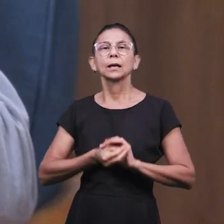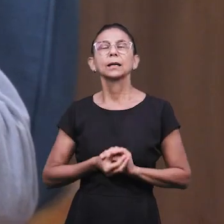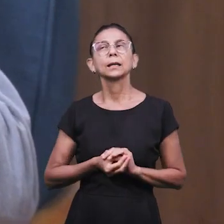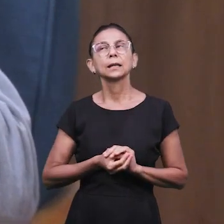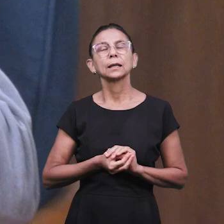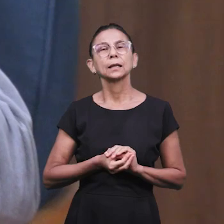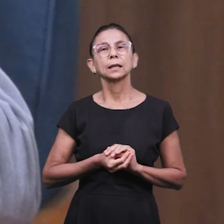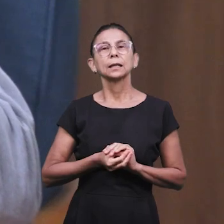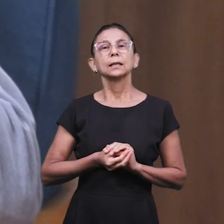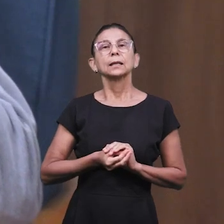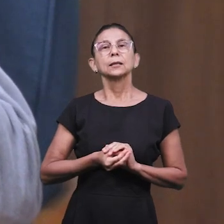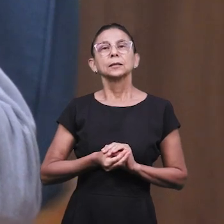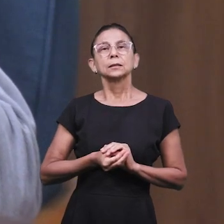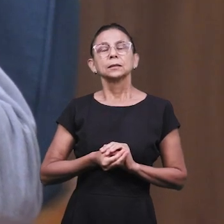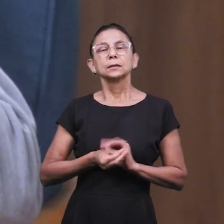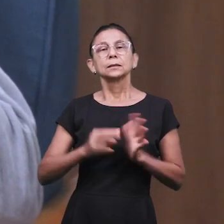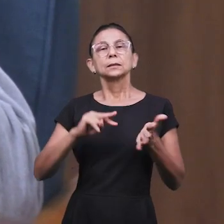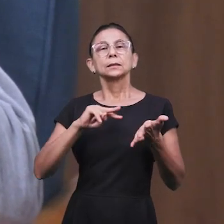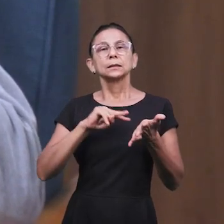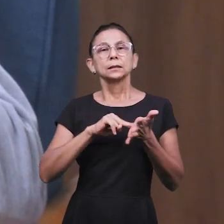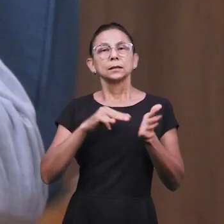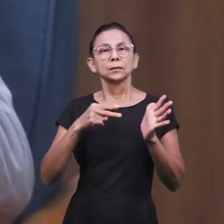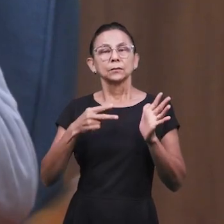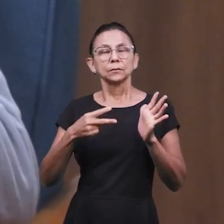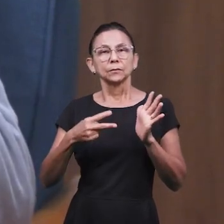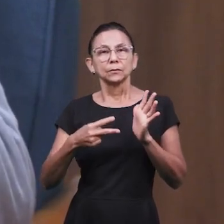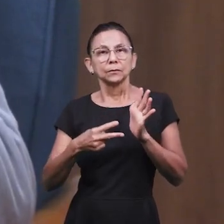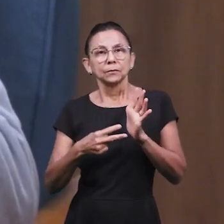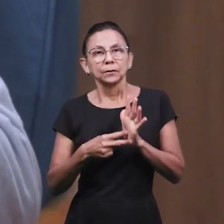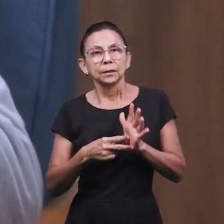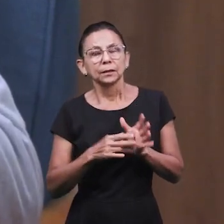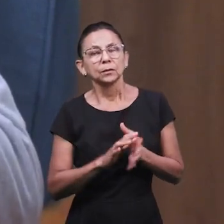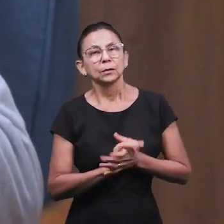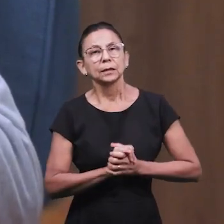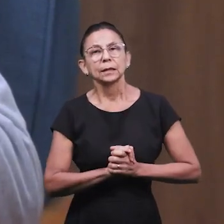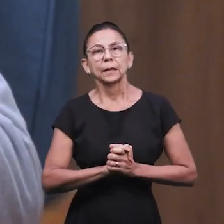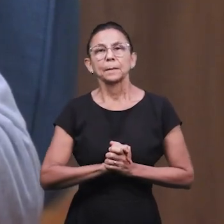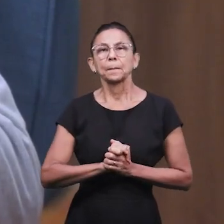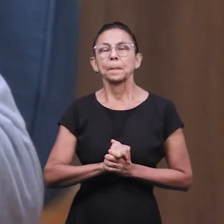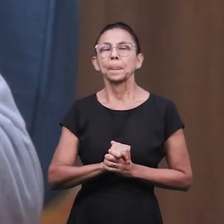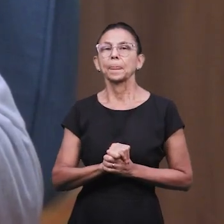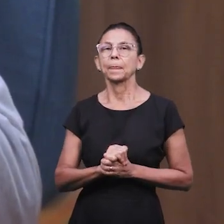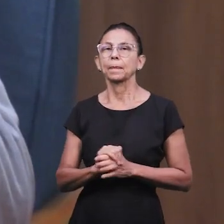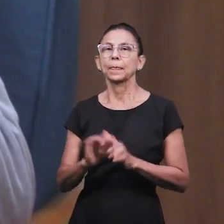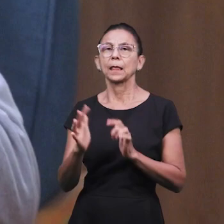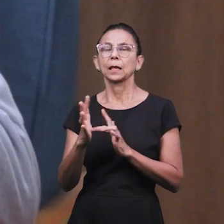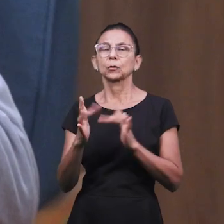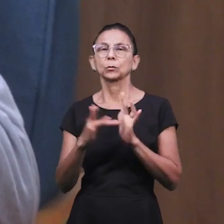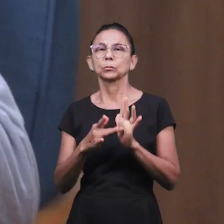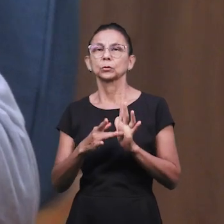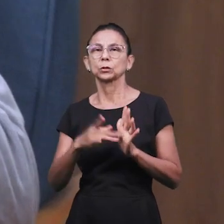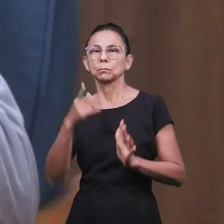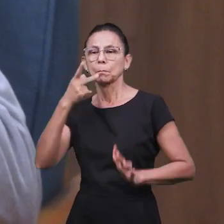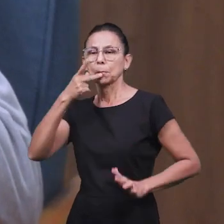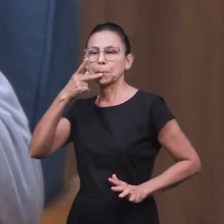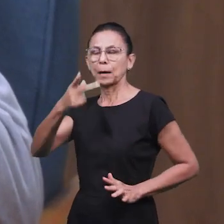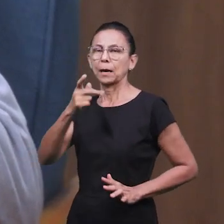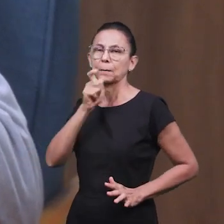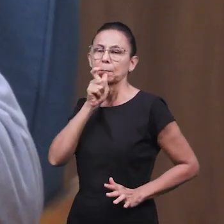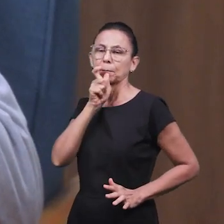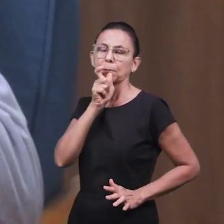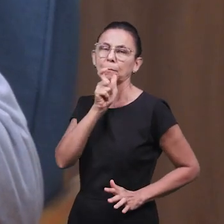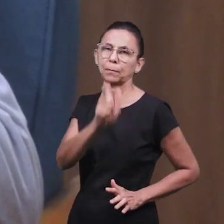é o ouvir a palavra direto da boca do Senhor Jesus, apontando para a igreja